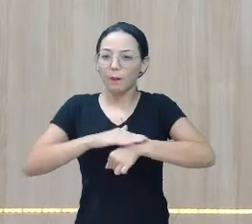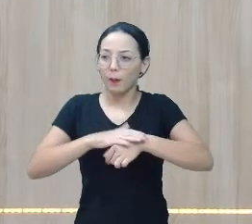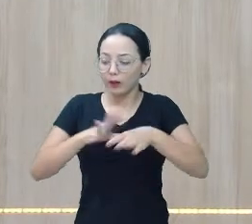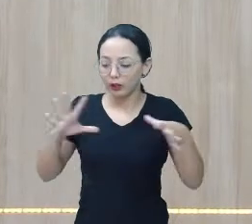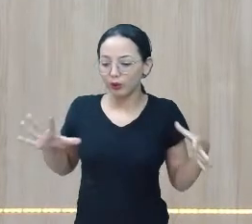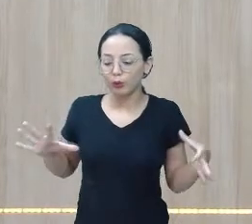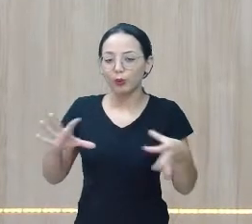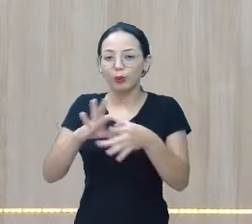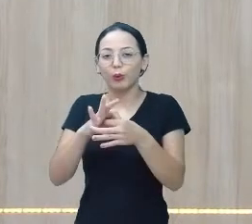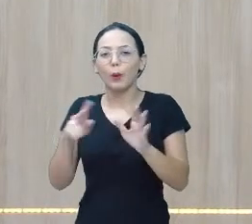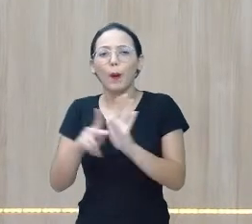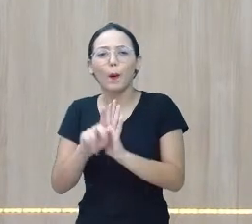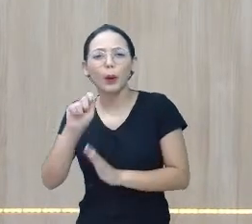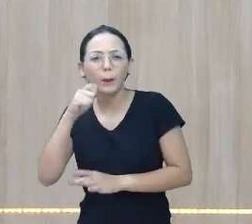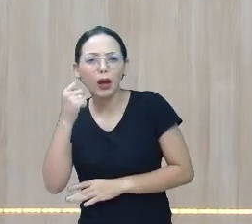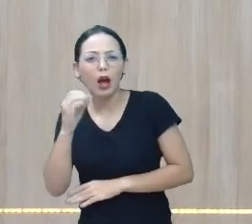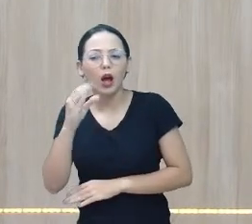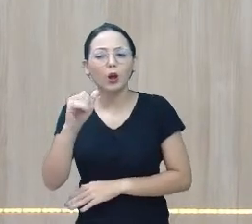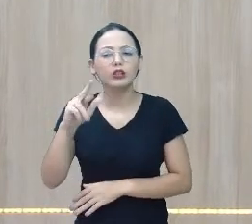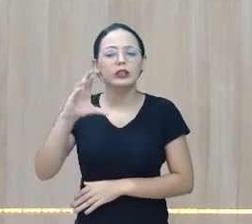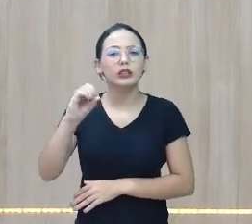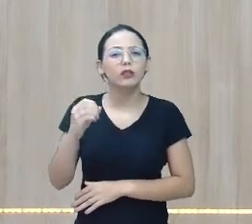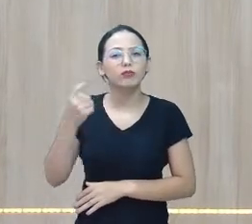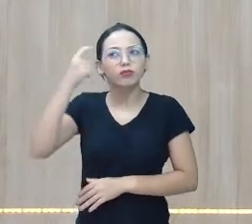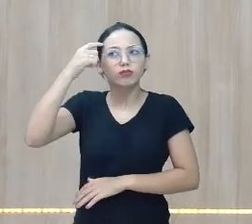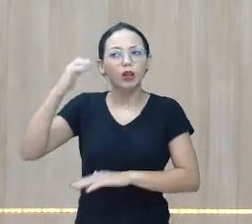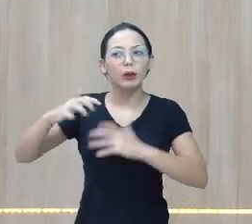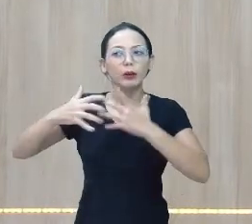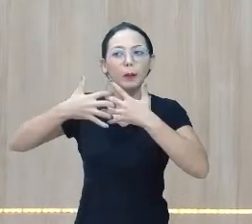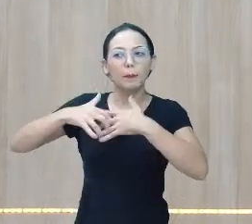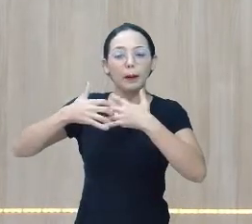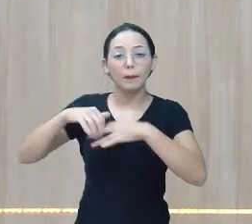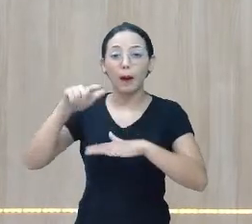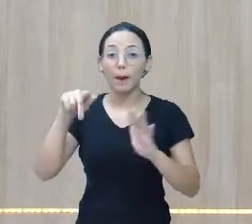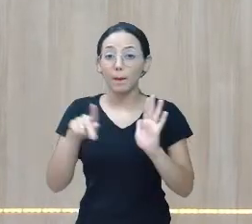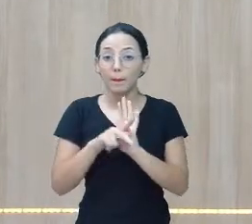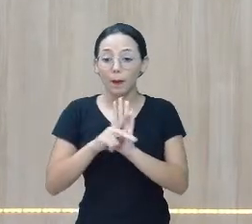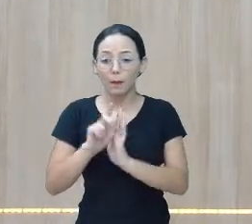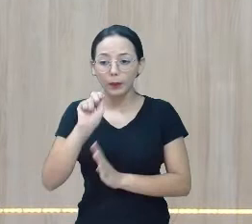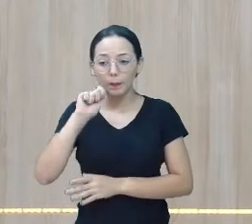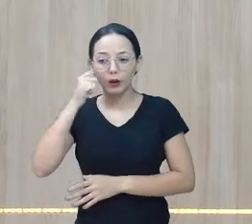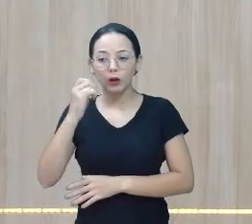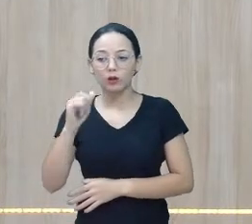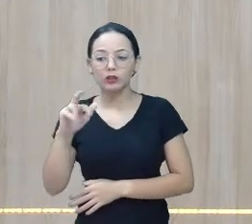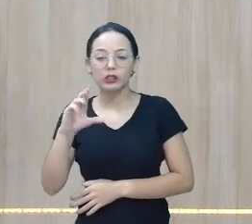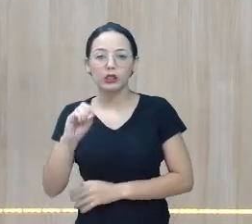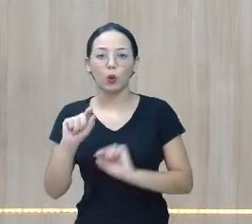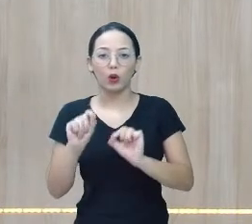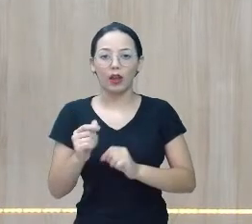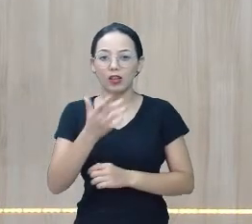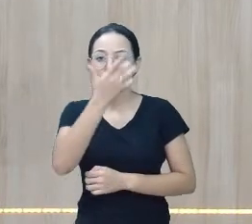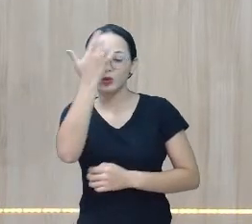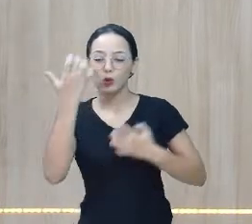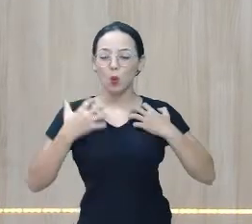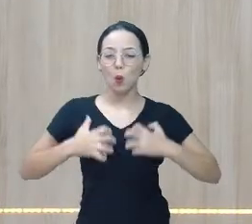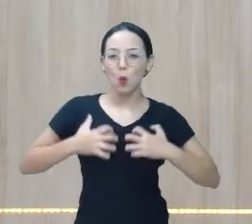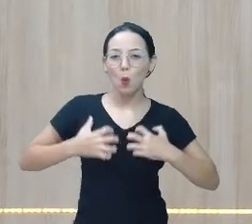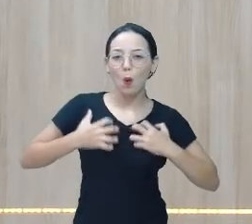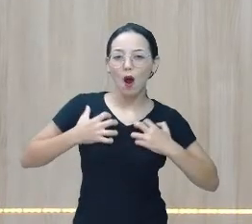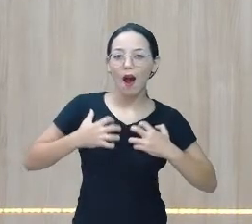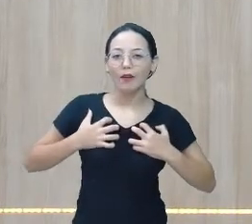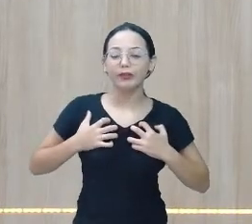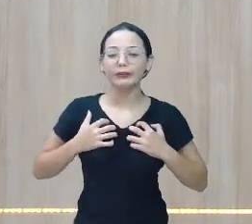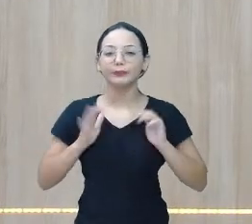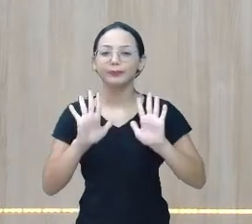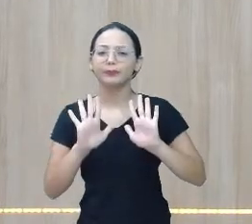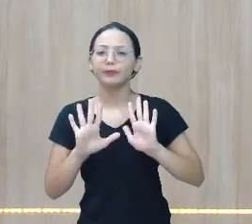ideia da política do pão e circo. Vamos raciocinar. A política do pão e circo era o seguinte: o pessoal estava revoltado, aí o